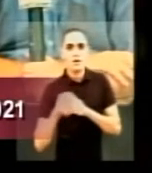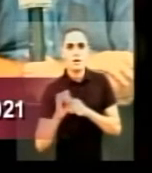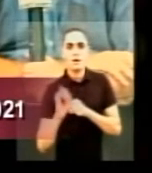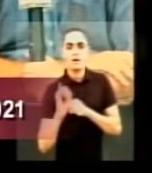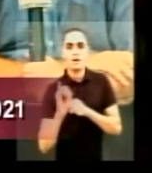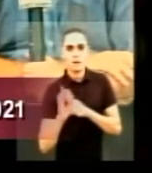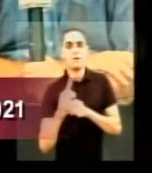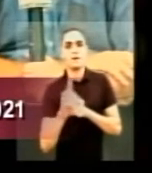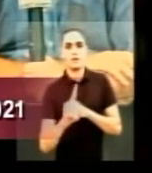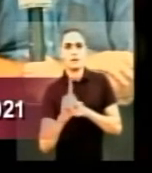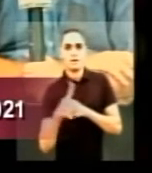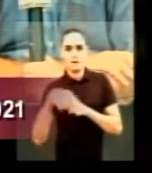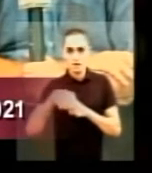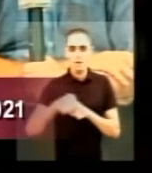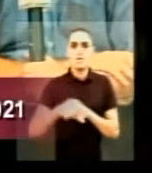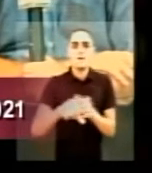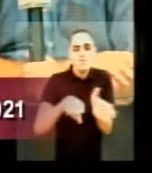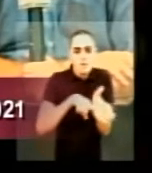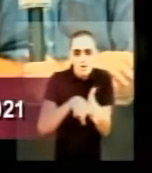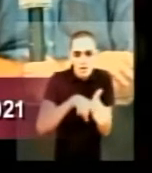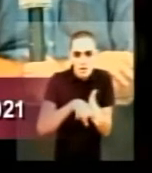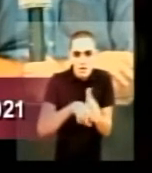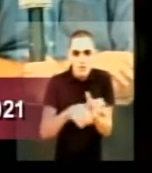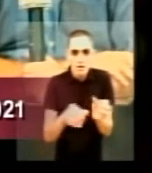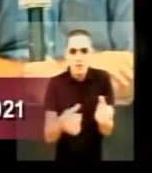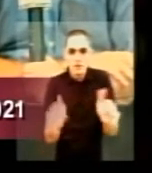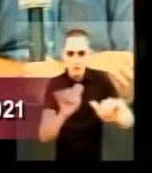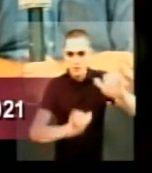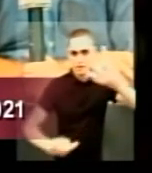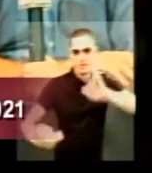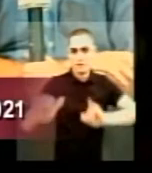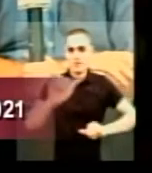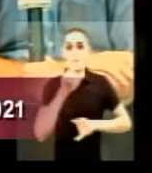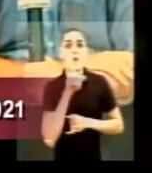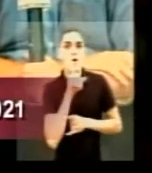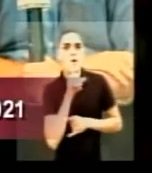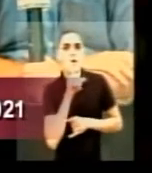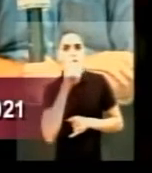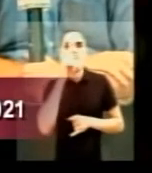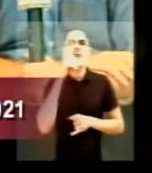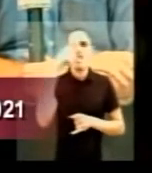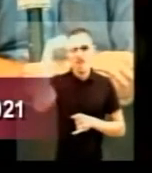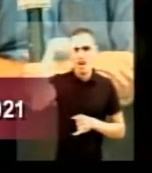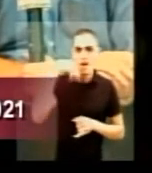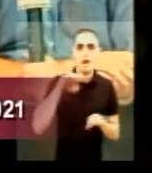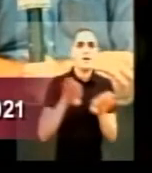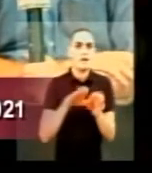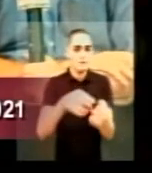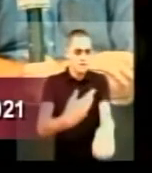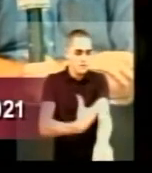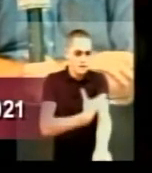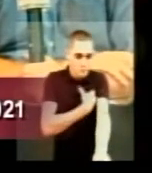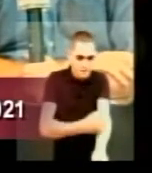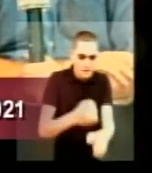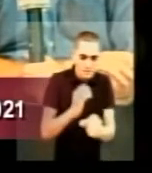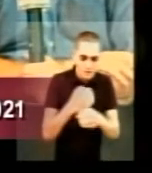Covid-19 confirmado pelo exame laboratorial, PCR ou exame sorológico,